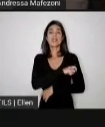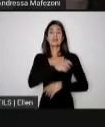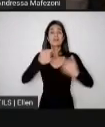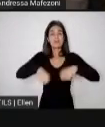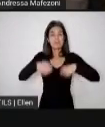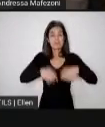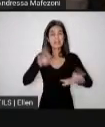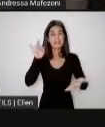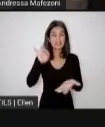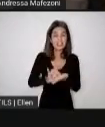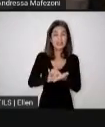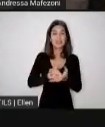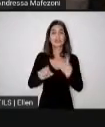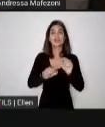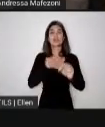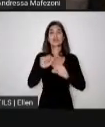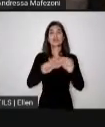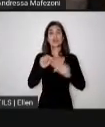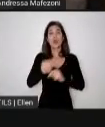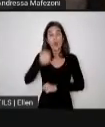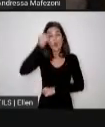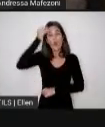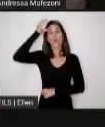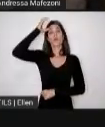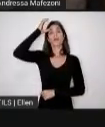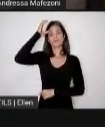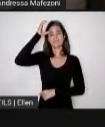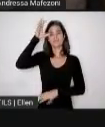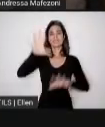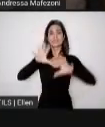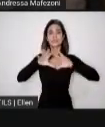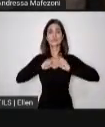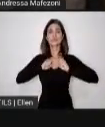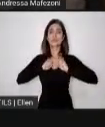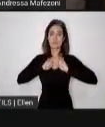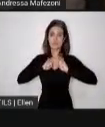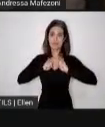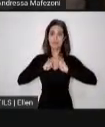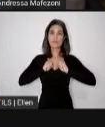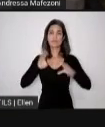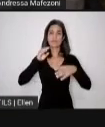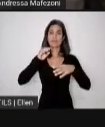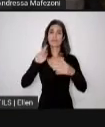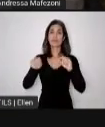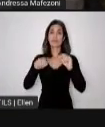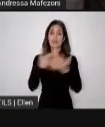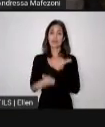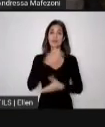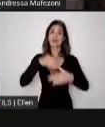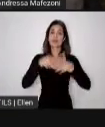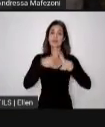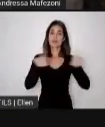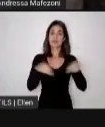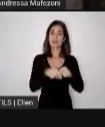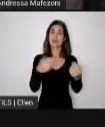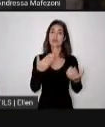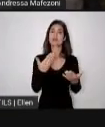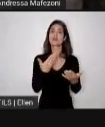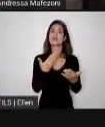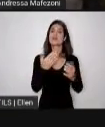se apropriem do conhecimento que estão sendo ofertados nas salas de aula comum, de igual